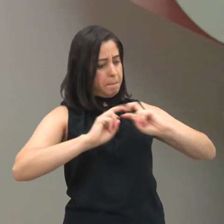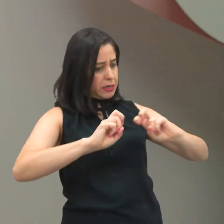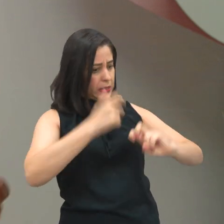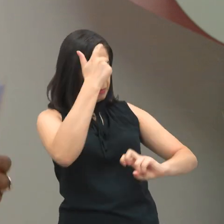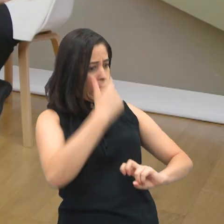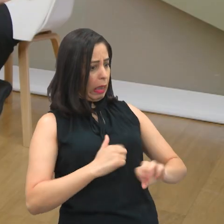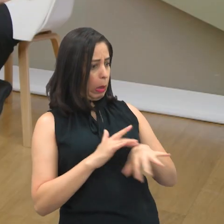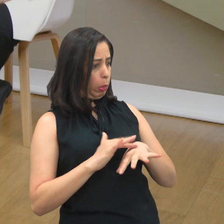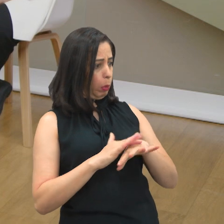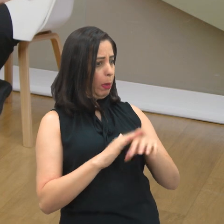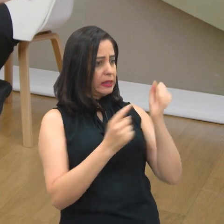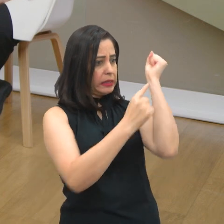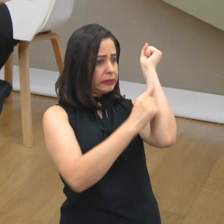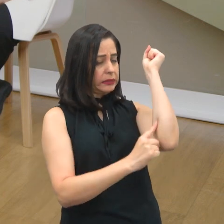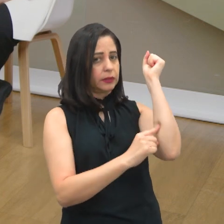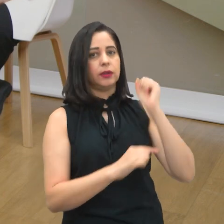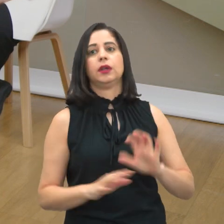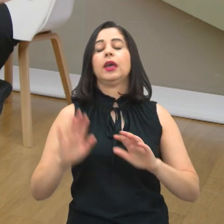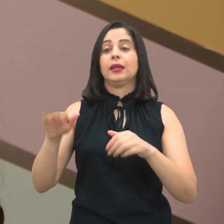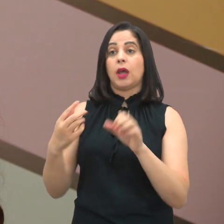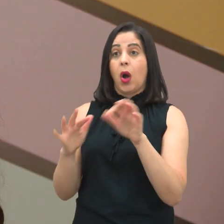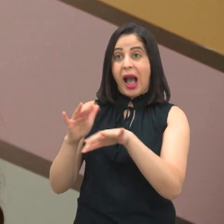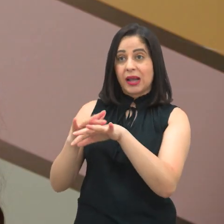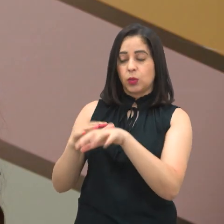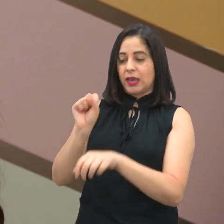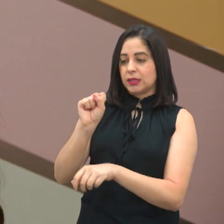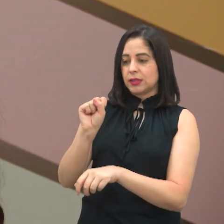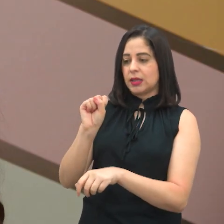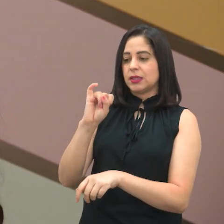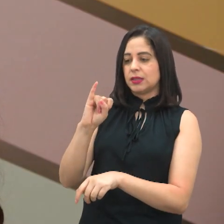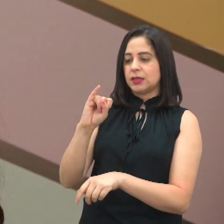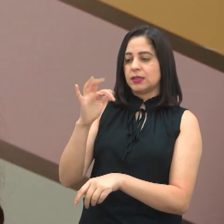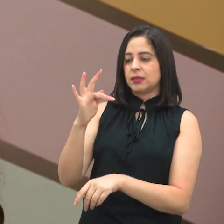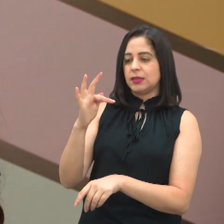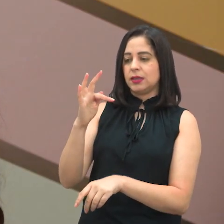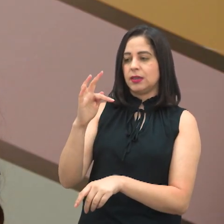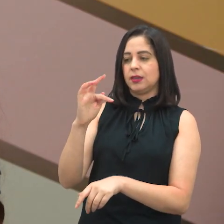doença? Então, a sífilis, na fase inicial, ela pode dar uma lesão